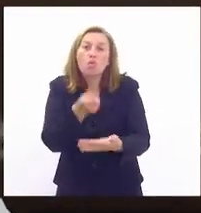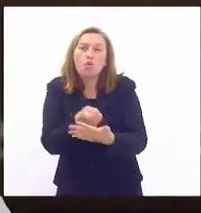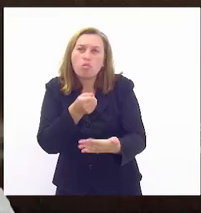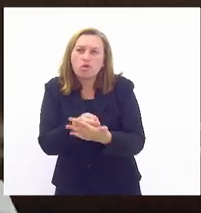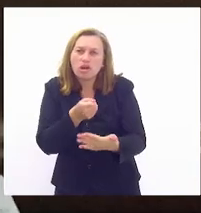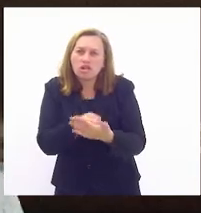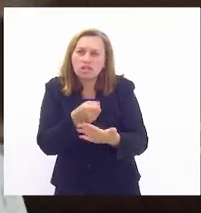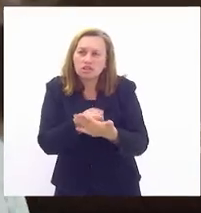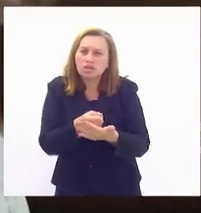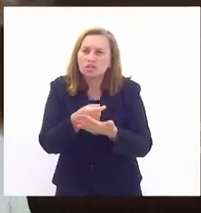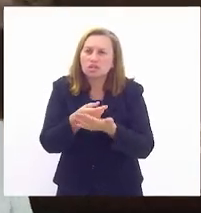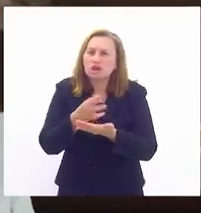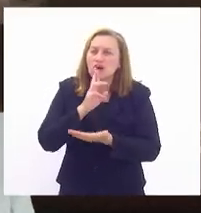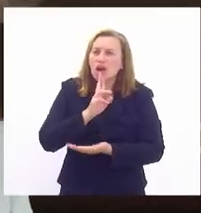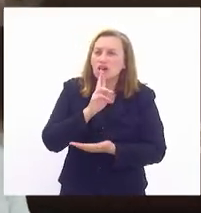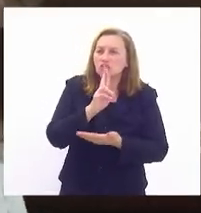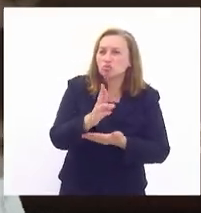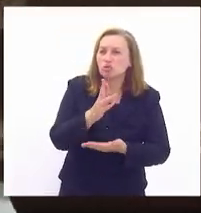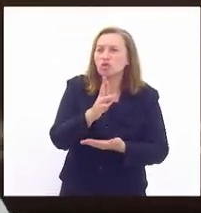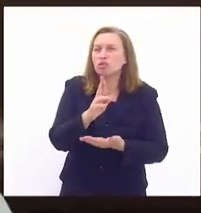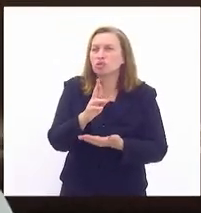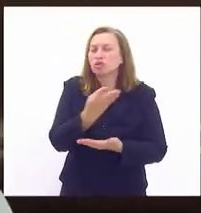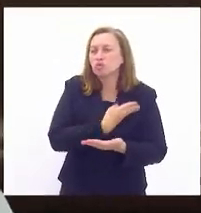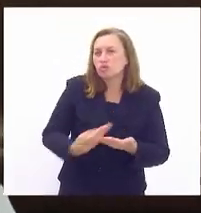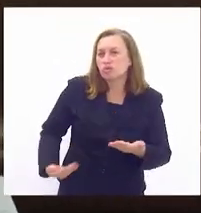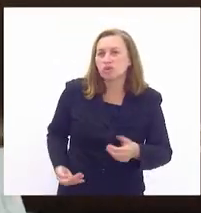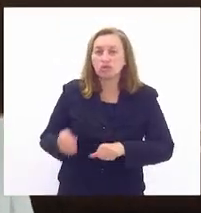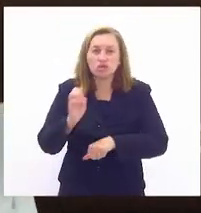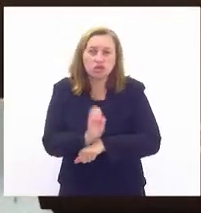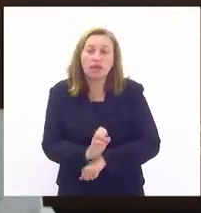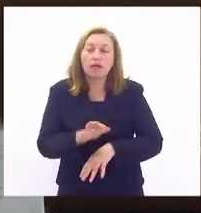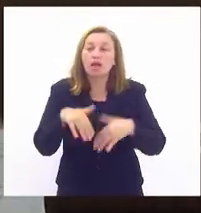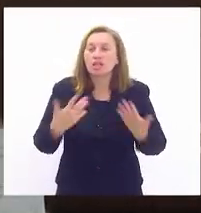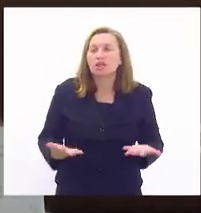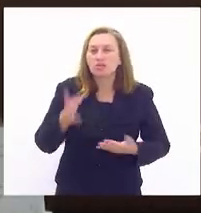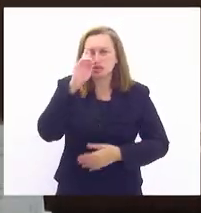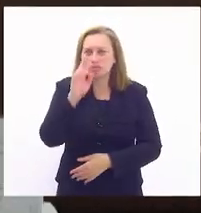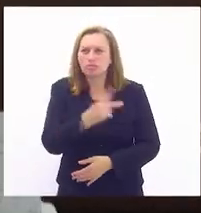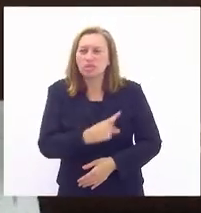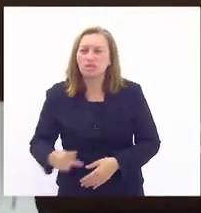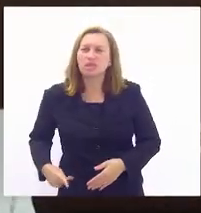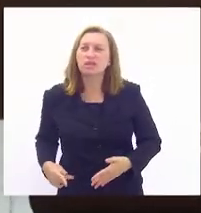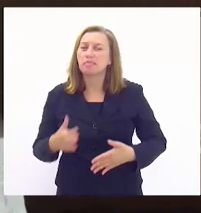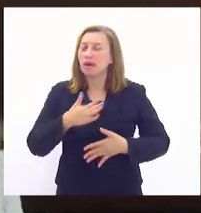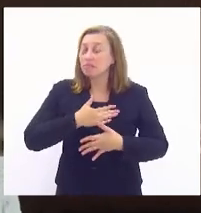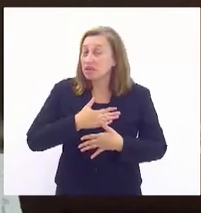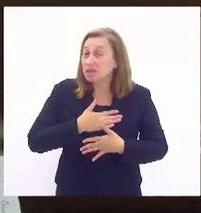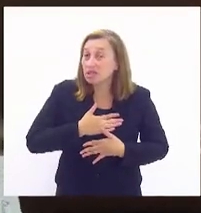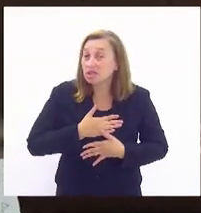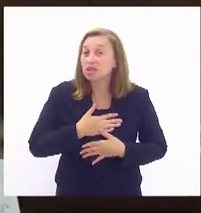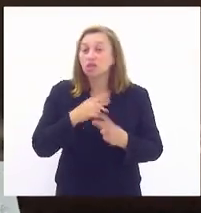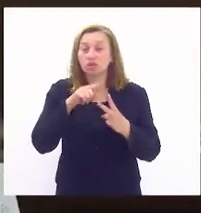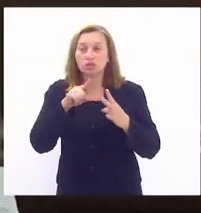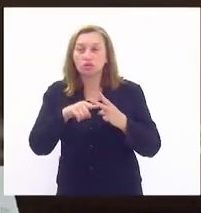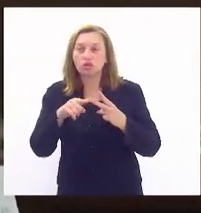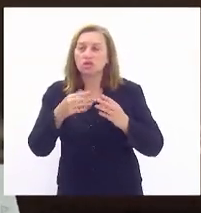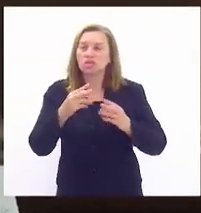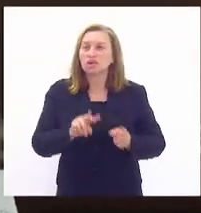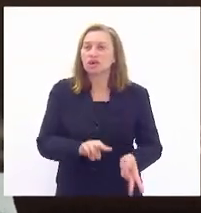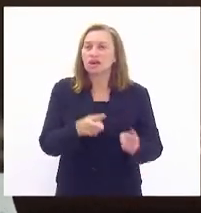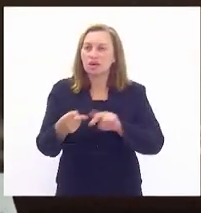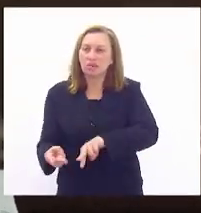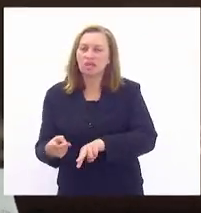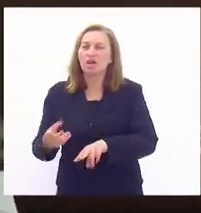uma posição do governador, do governo de estado. Então, presidente, fica aqui para mim dois encaminhamentos da OAB de Volta